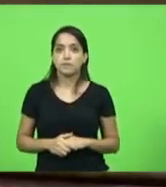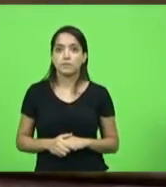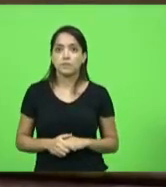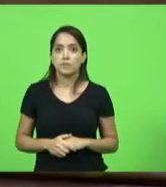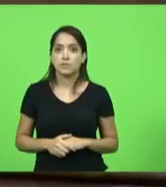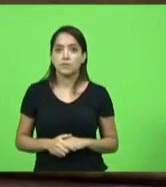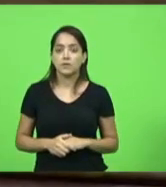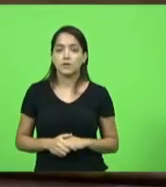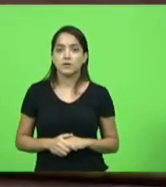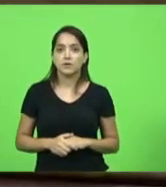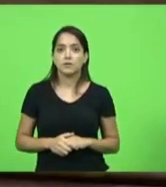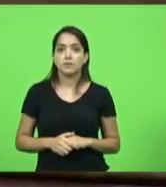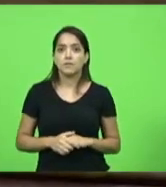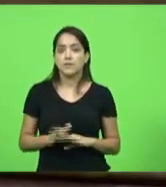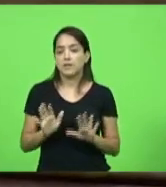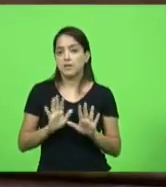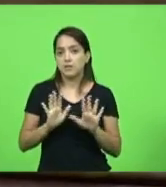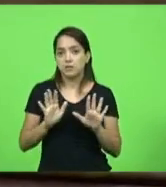E em nenhum momento,